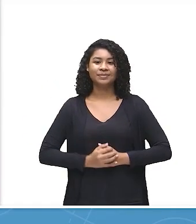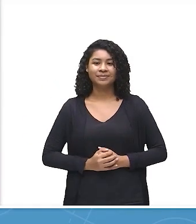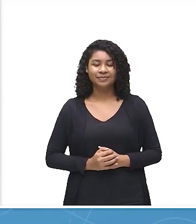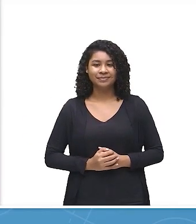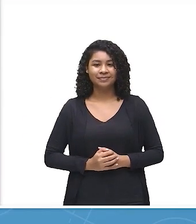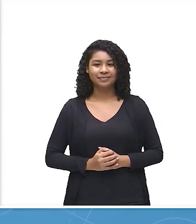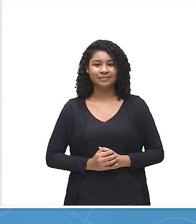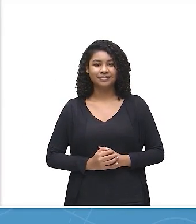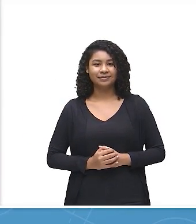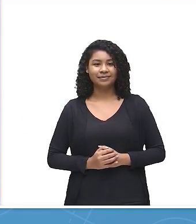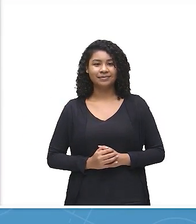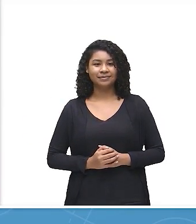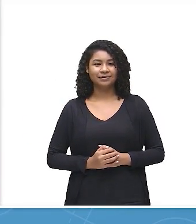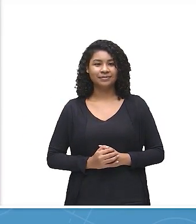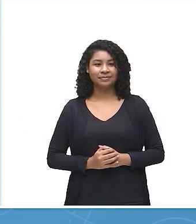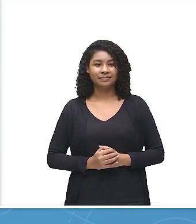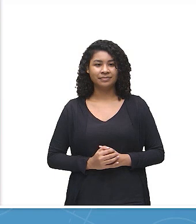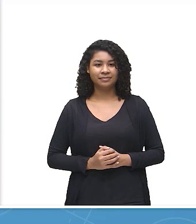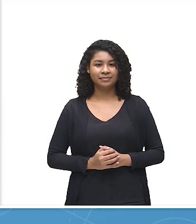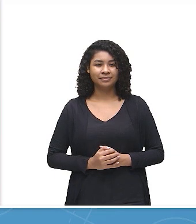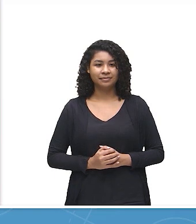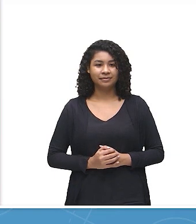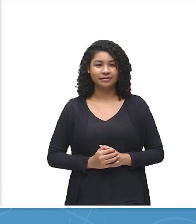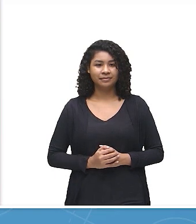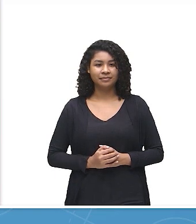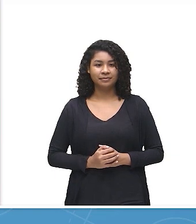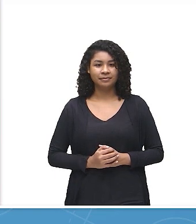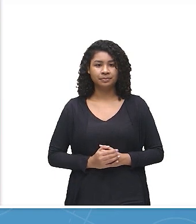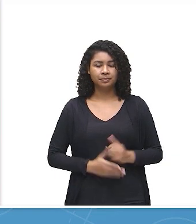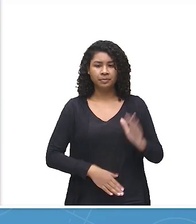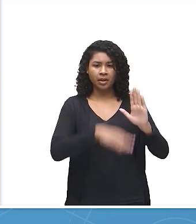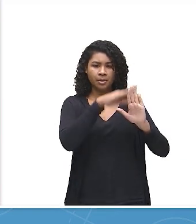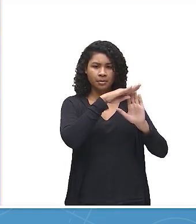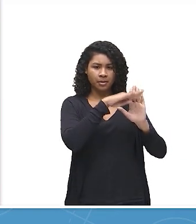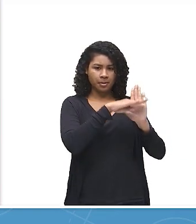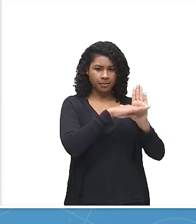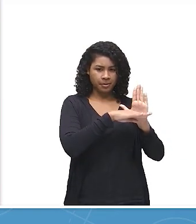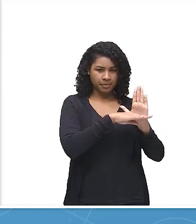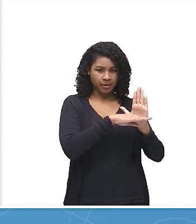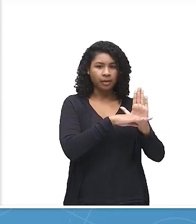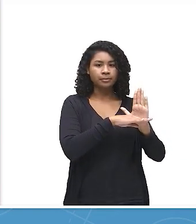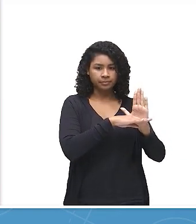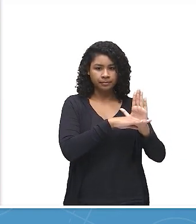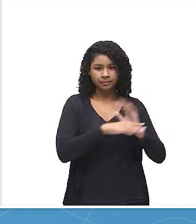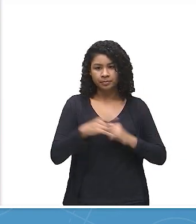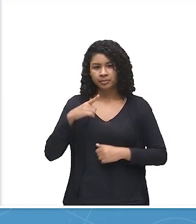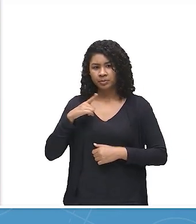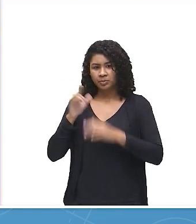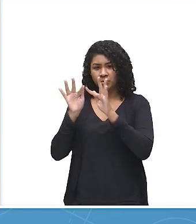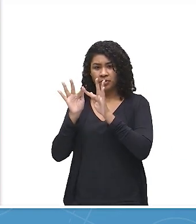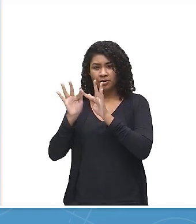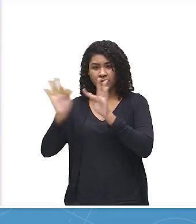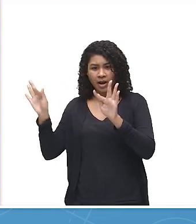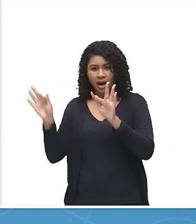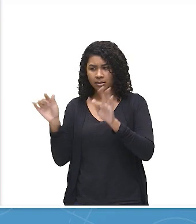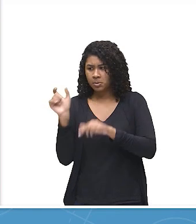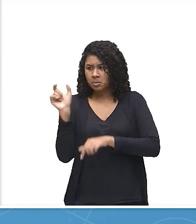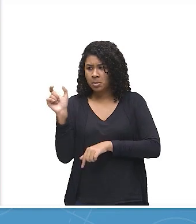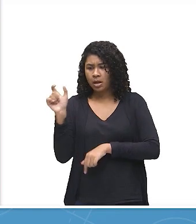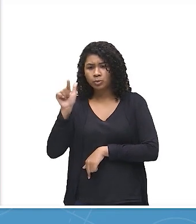letra D. The dog is under the table. The dog is under the table. Então,